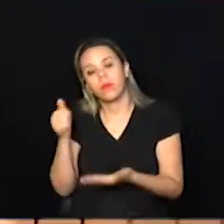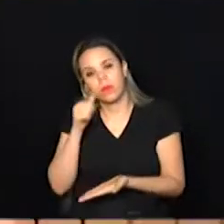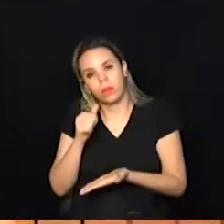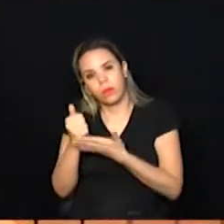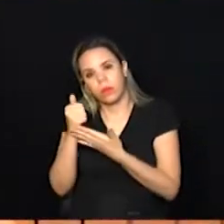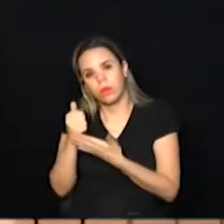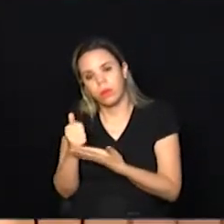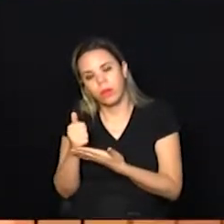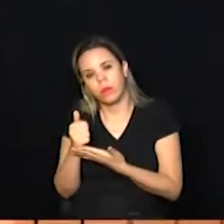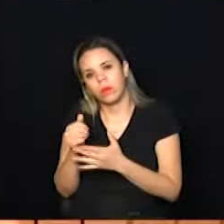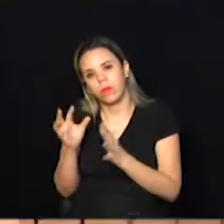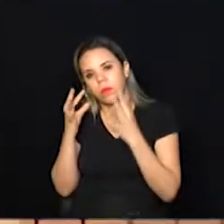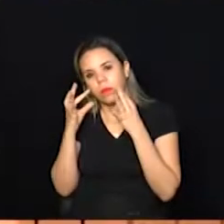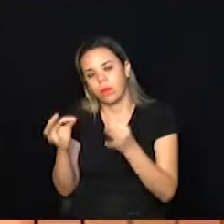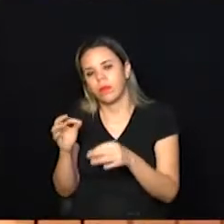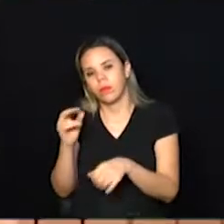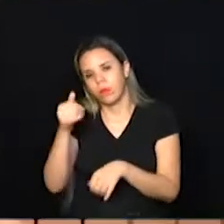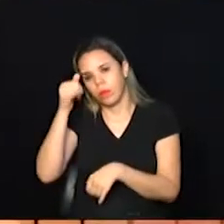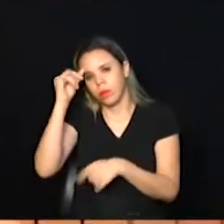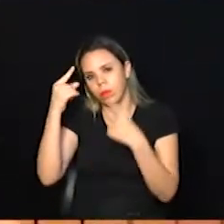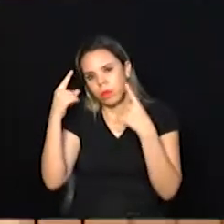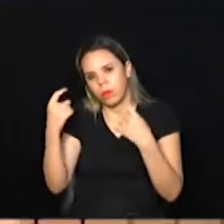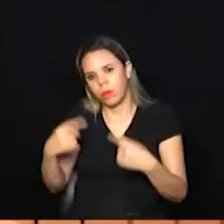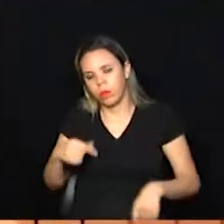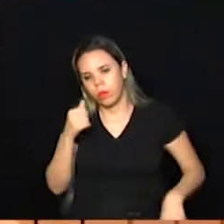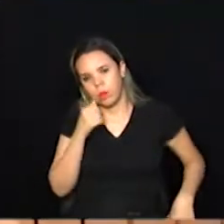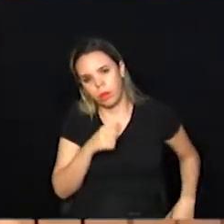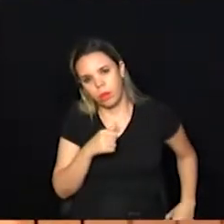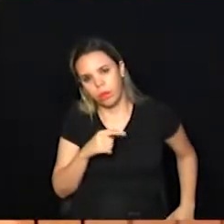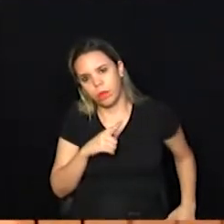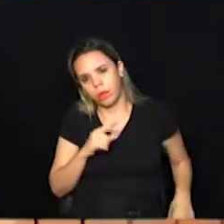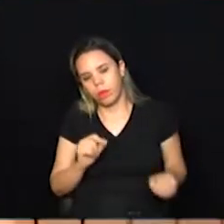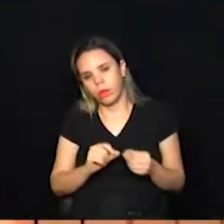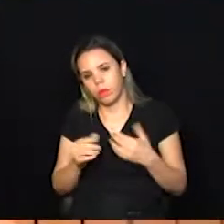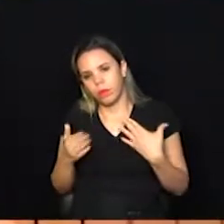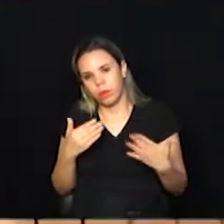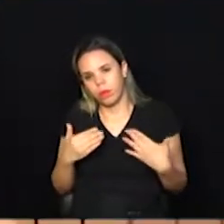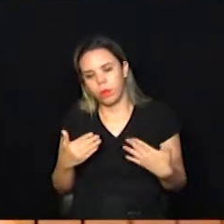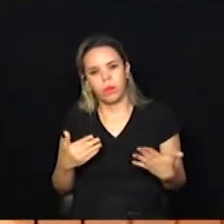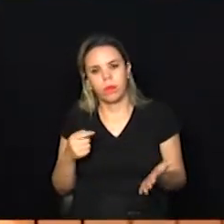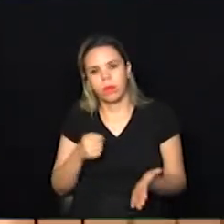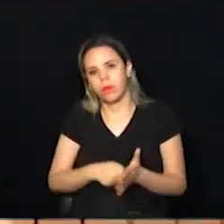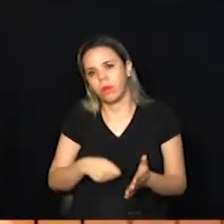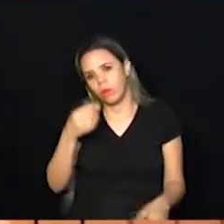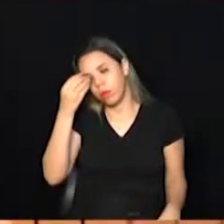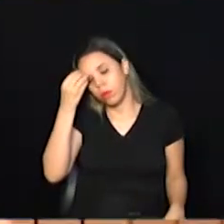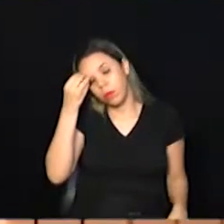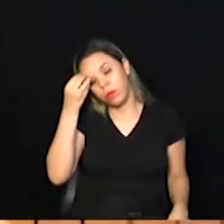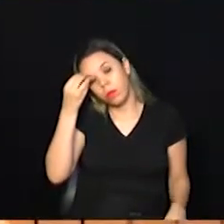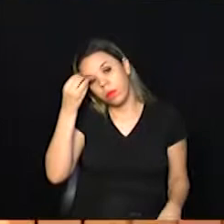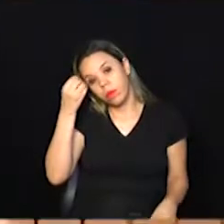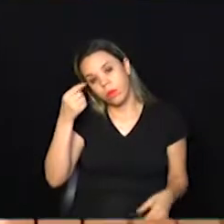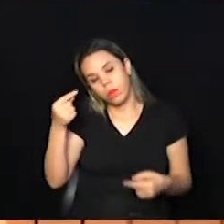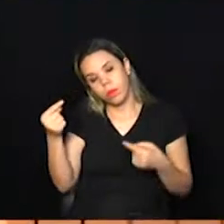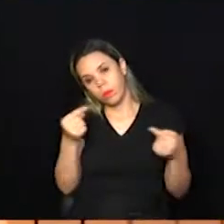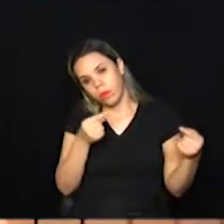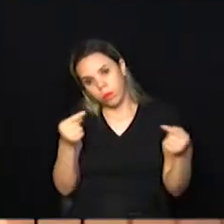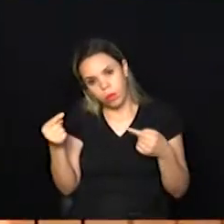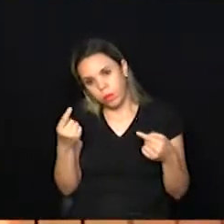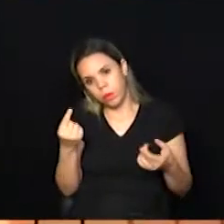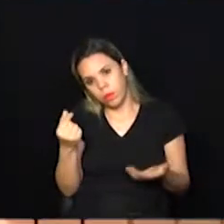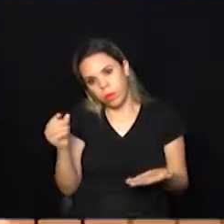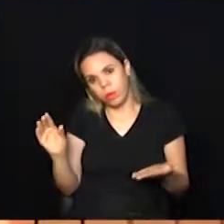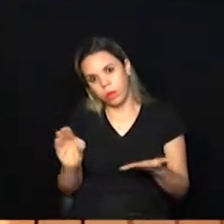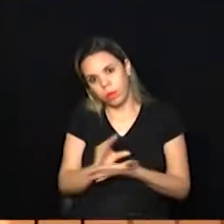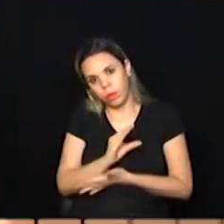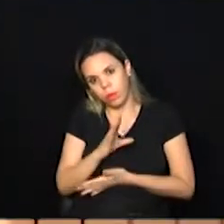para a atenção e o combate à violência contra a mulher. Temos feito esse debate, essa luta e essa disputa orçamentária